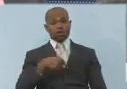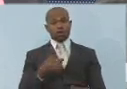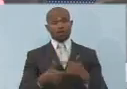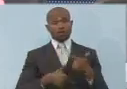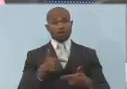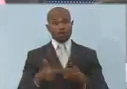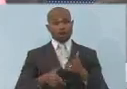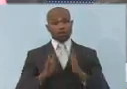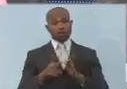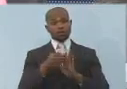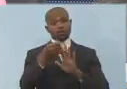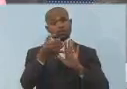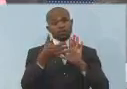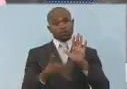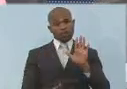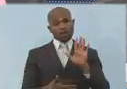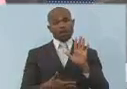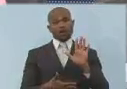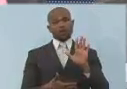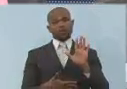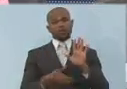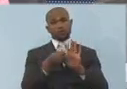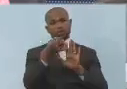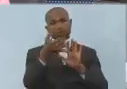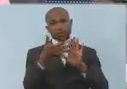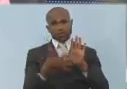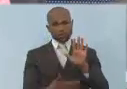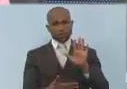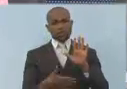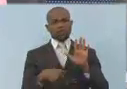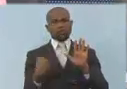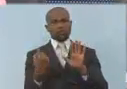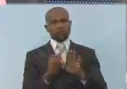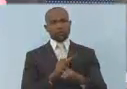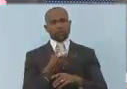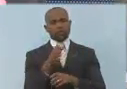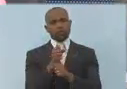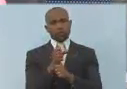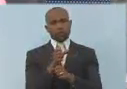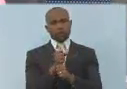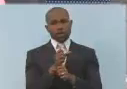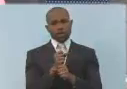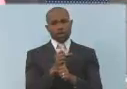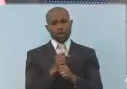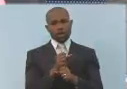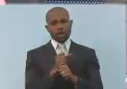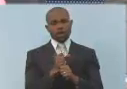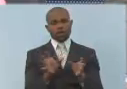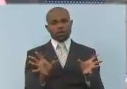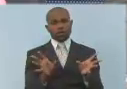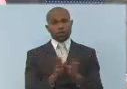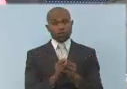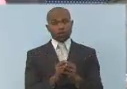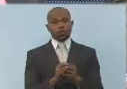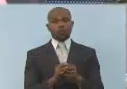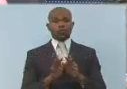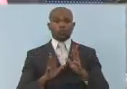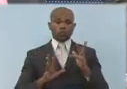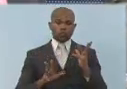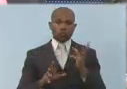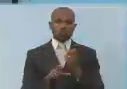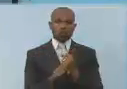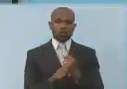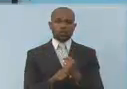estão detalhadas, por fim, estão detalhadas na nossa peça orçamentária e que, em resumo, totalizam